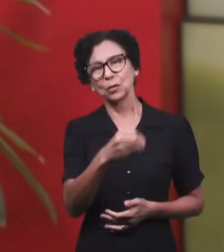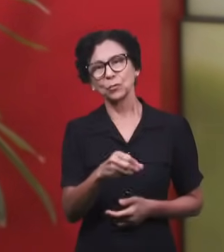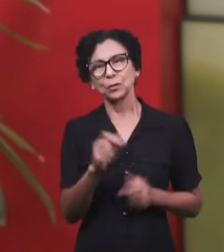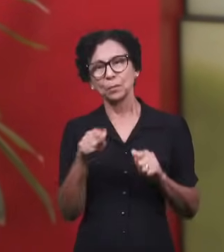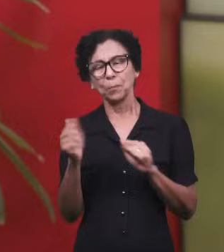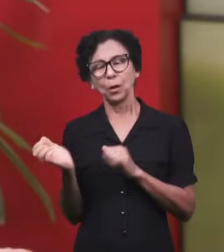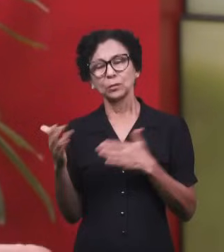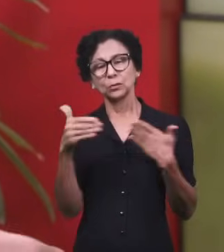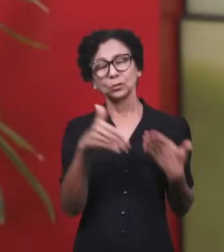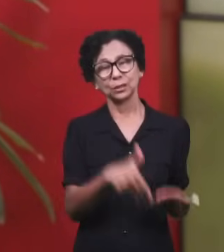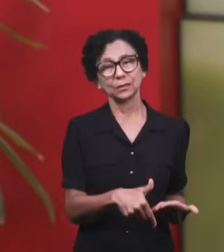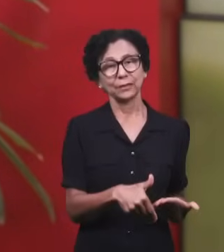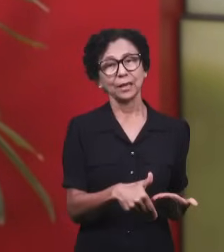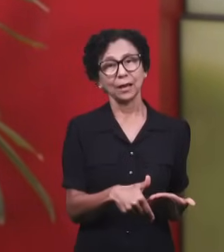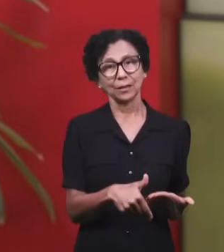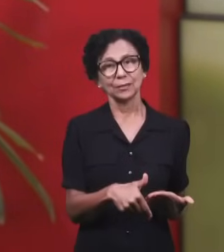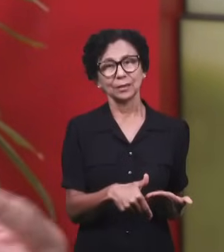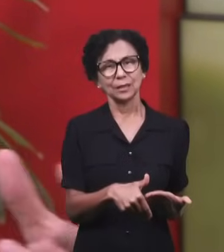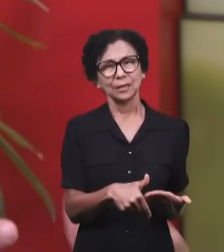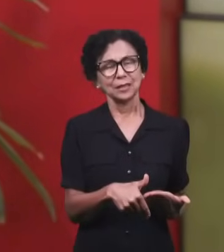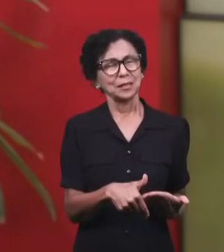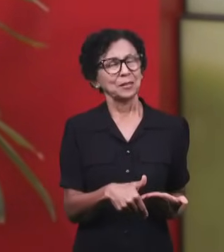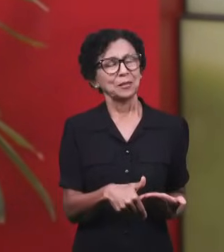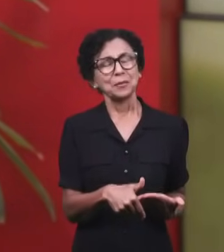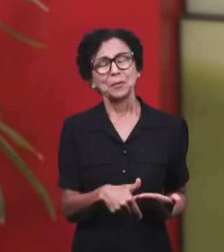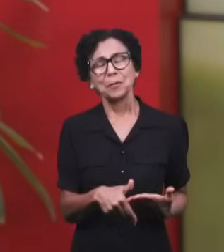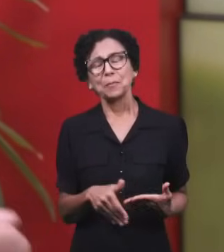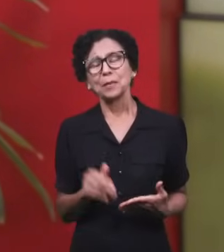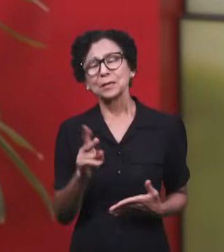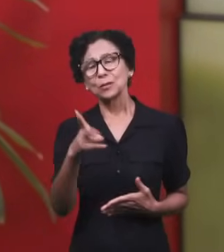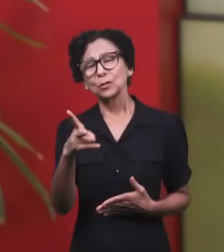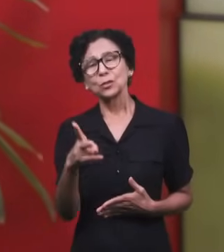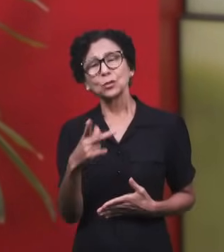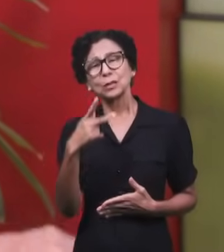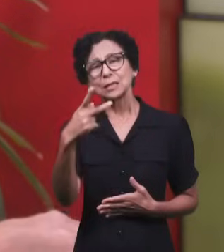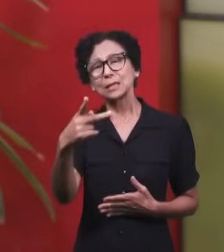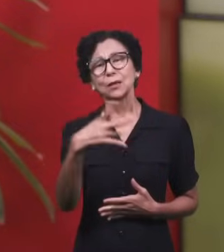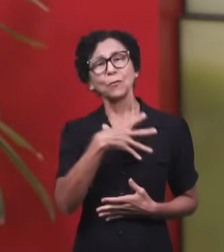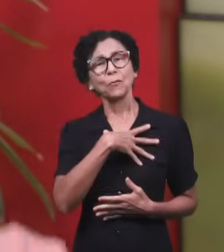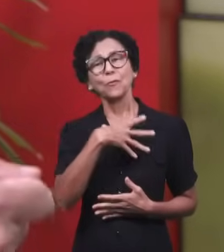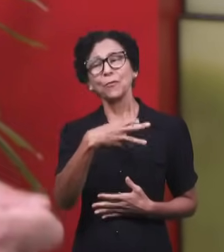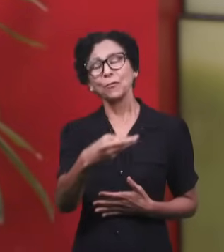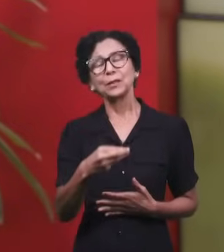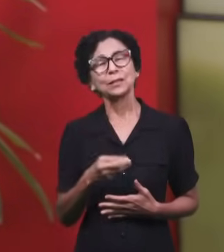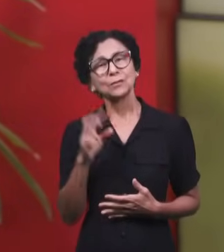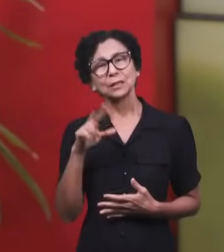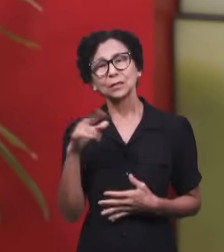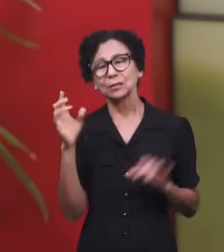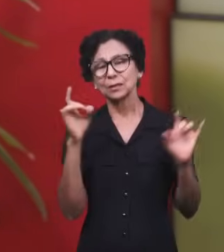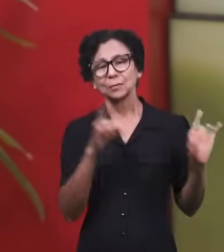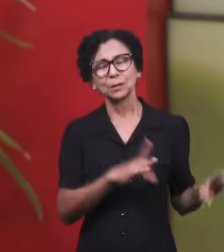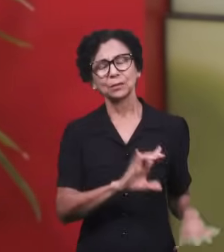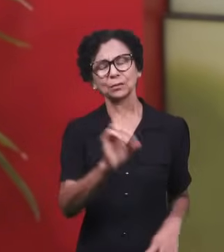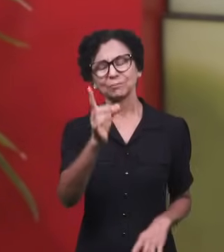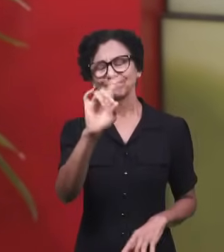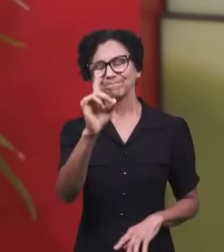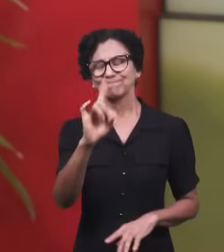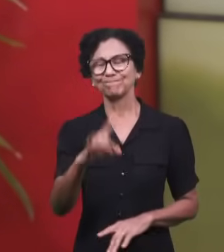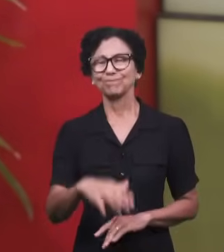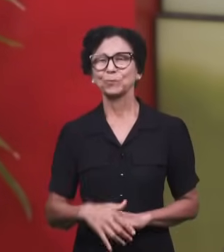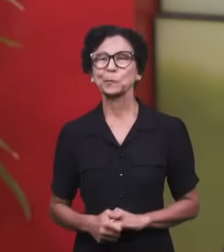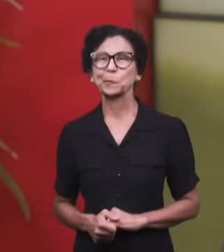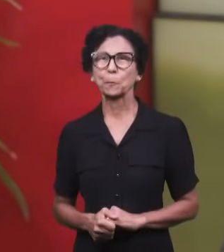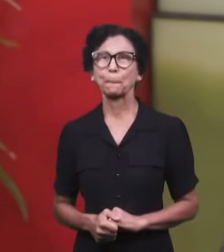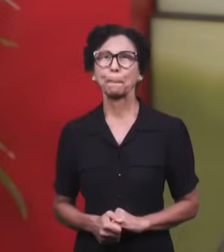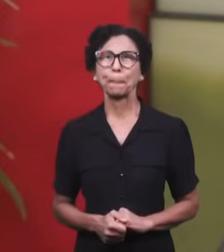Então você pode dar problema, pode ter adversidade, tem que estar naquela posição de retaguarda, de estar no clamor, de estar orando, porque